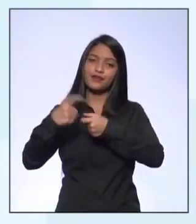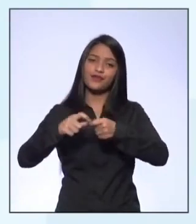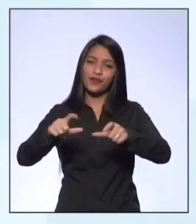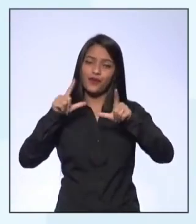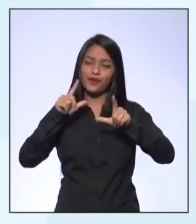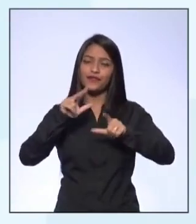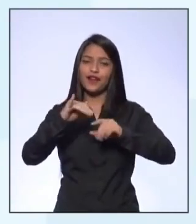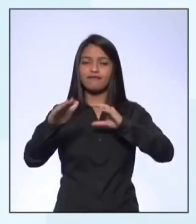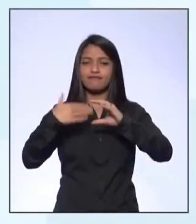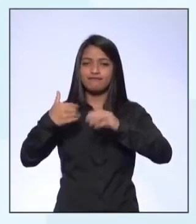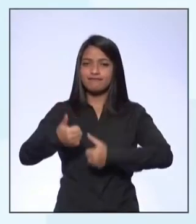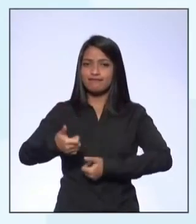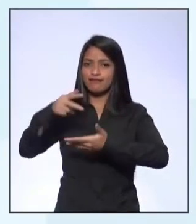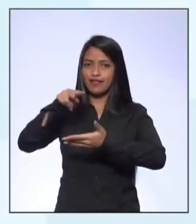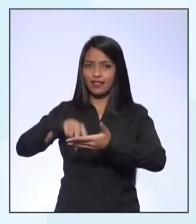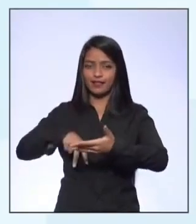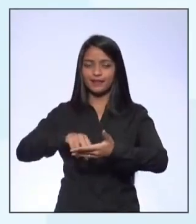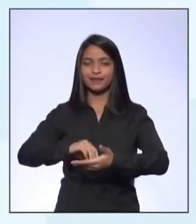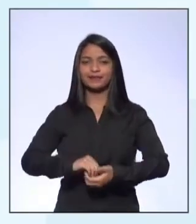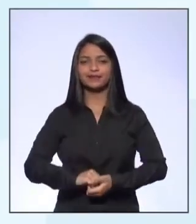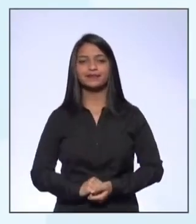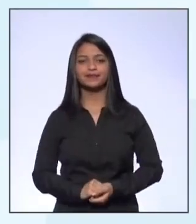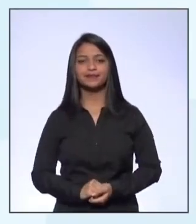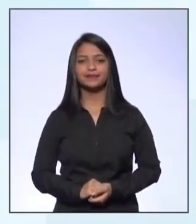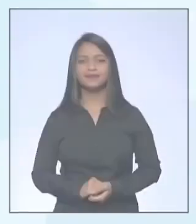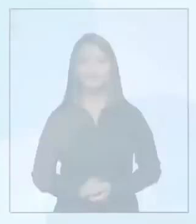as respostas de vocês.